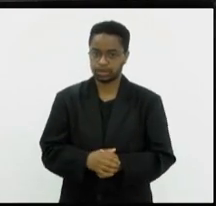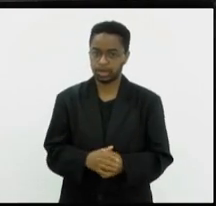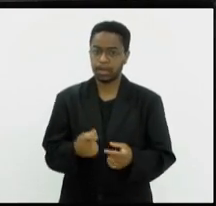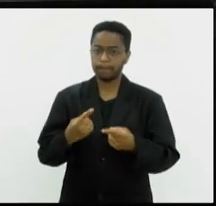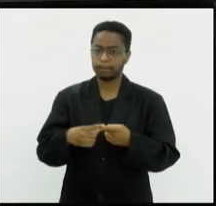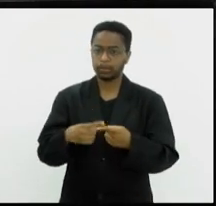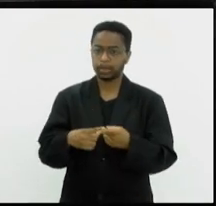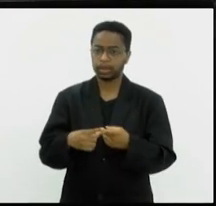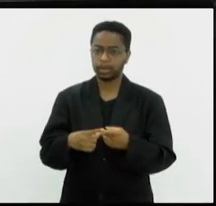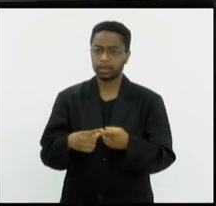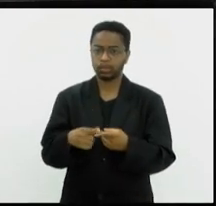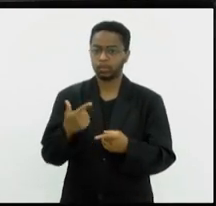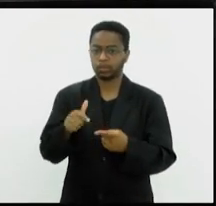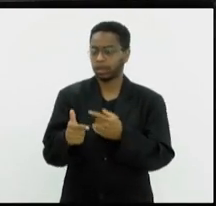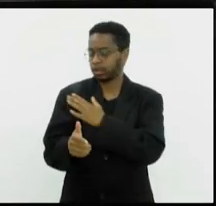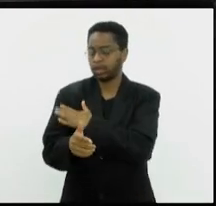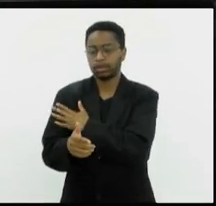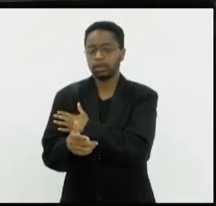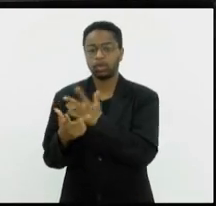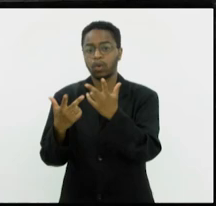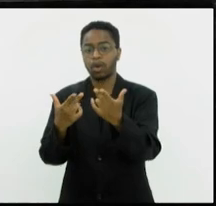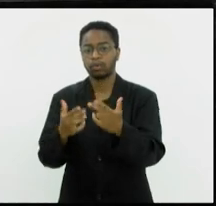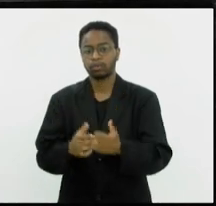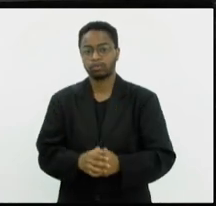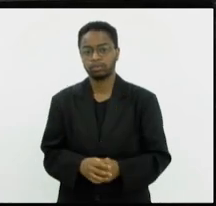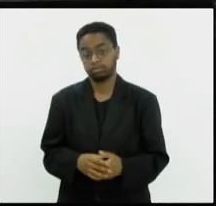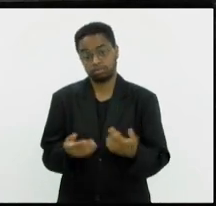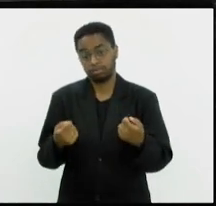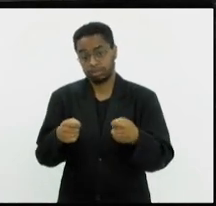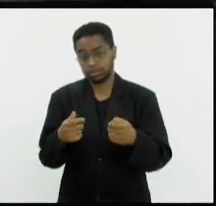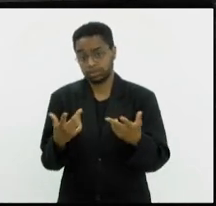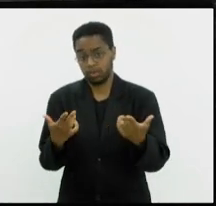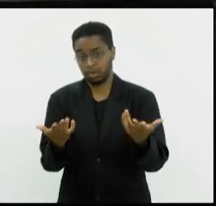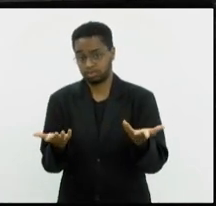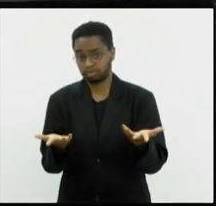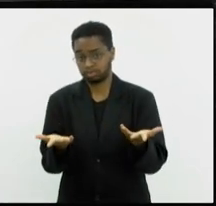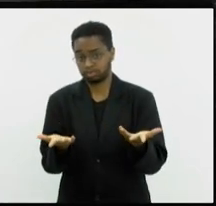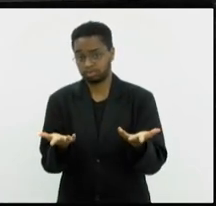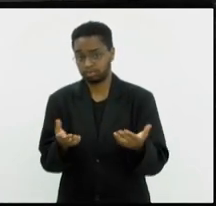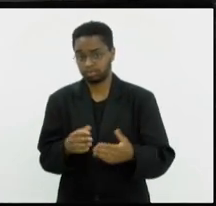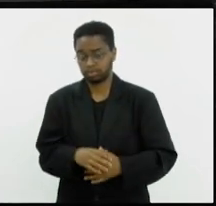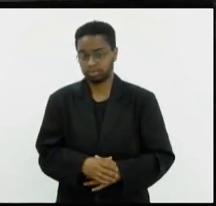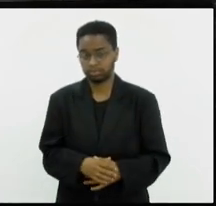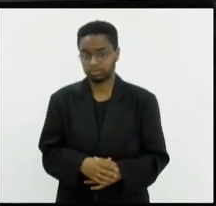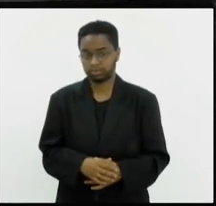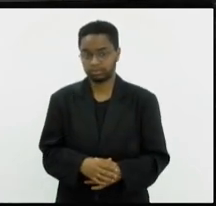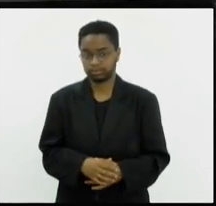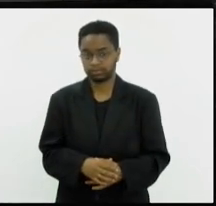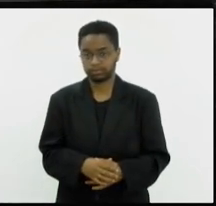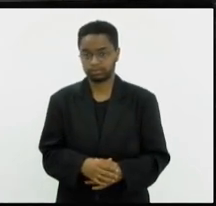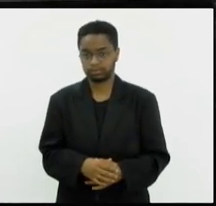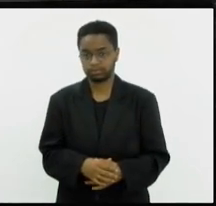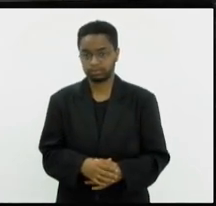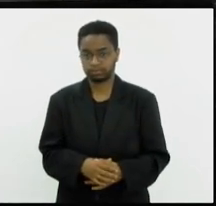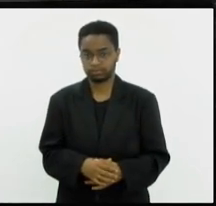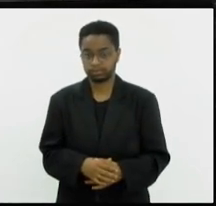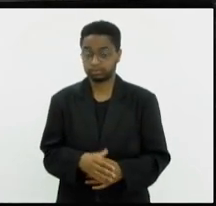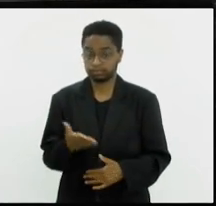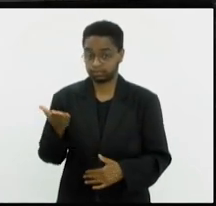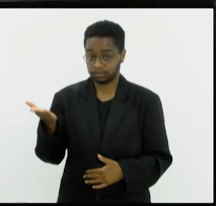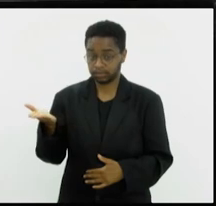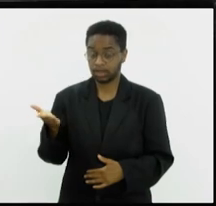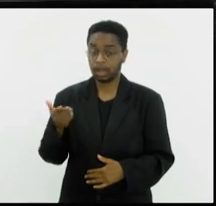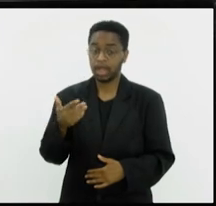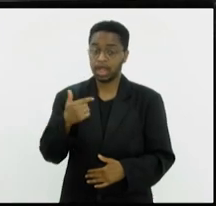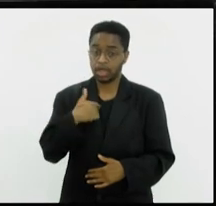carne viva também o braço direito né teria que ter teria que ter esse caso aqui eu considero uma das